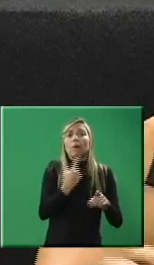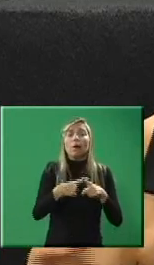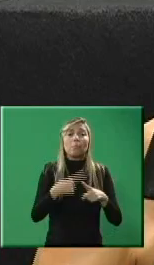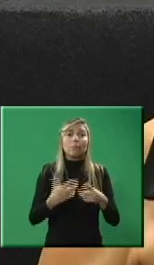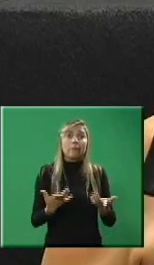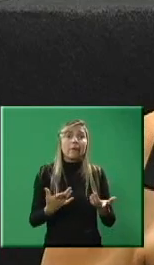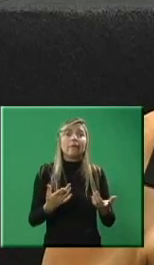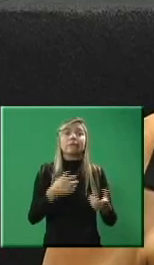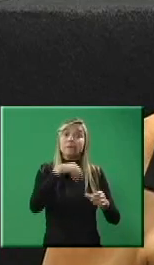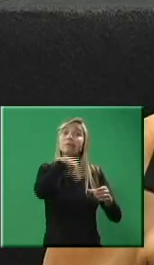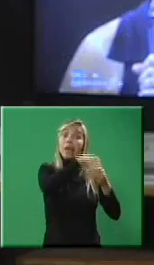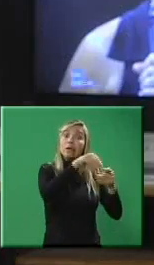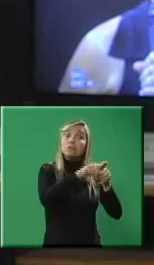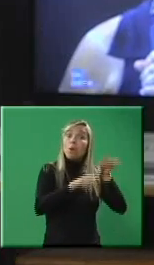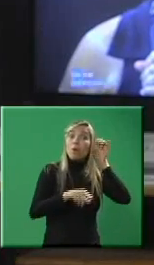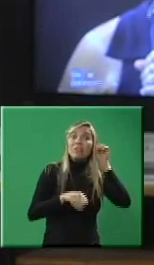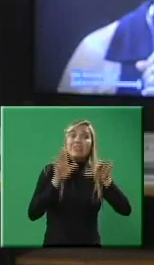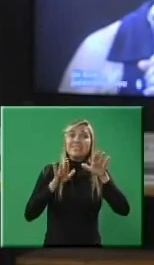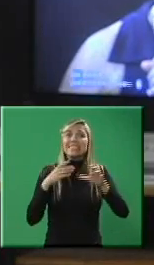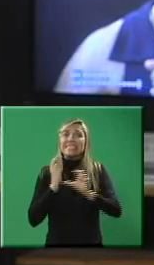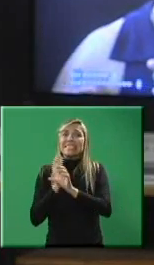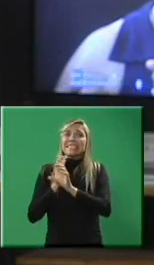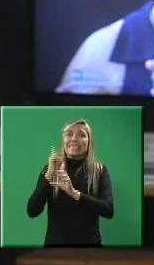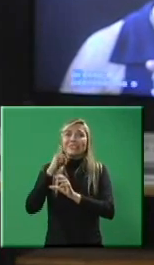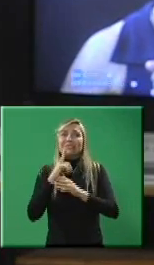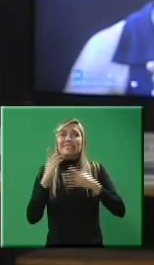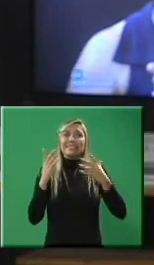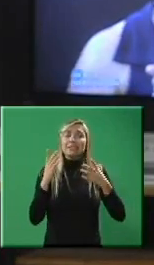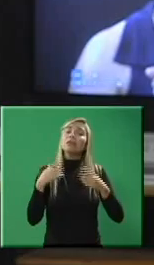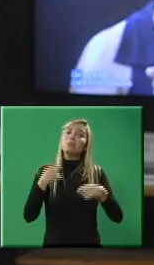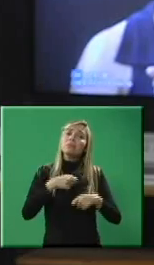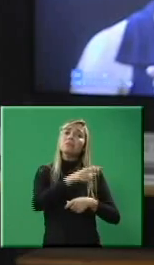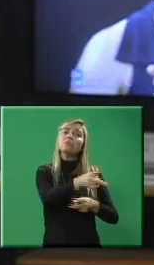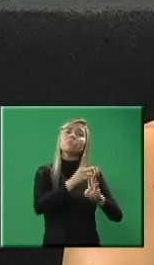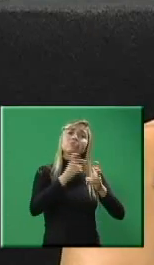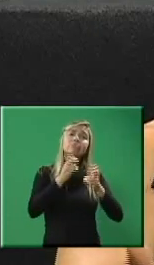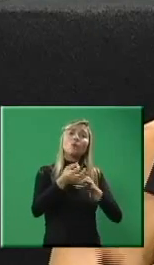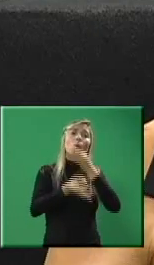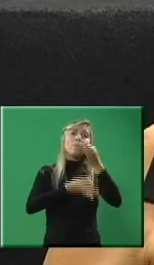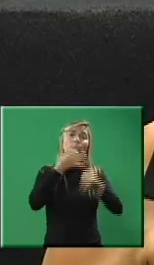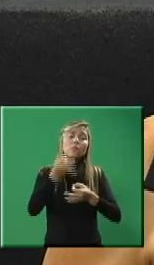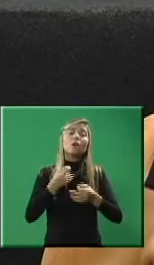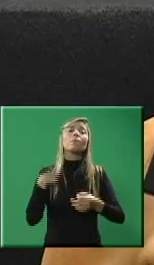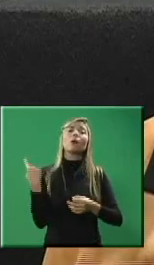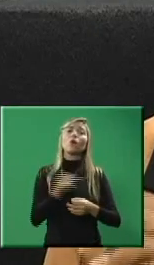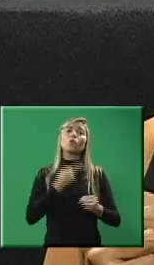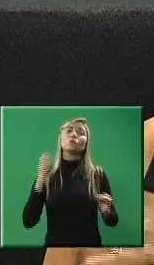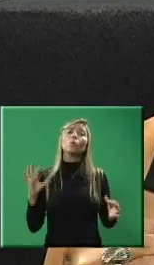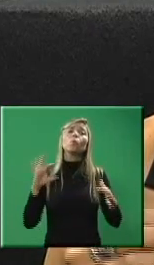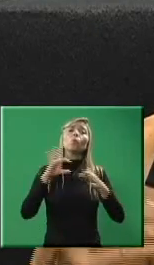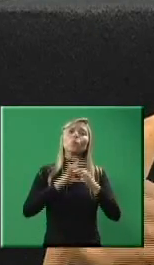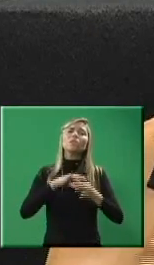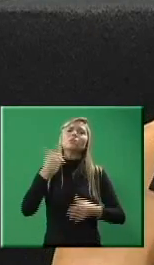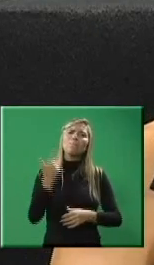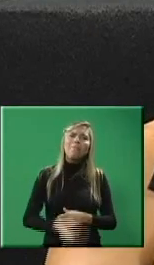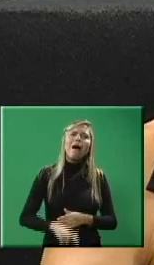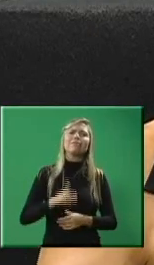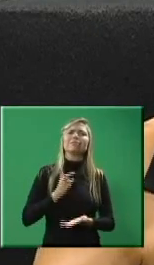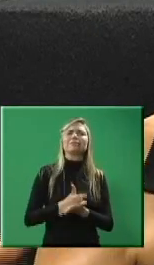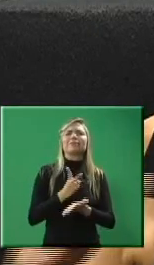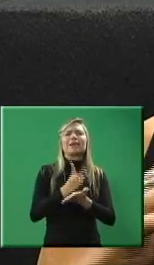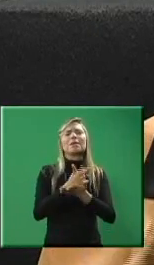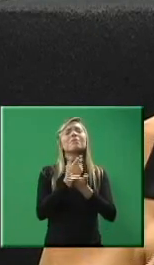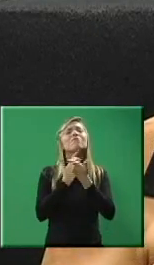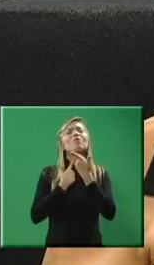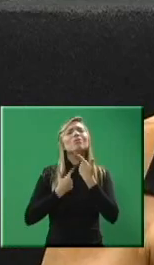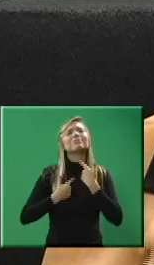dia com as pessoas surdas e que ideias e sugestões eles têm para que nós possamos juntos cada vez